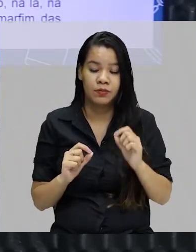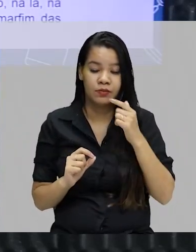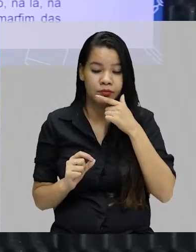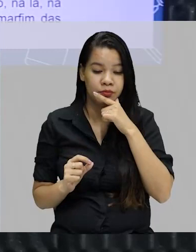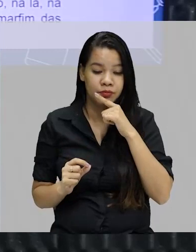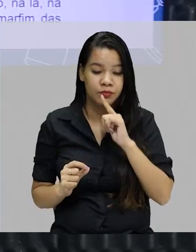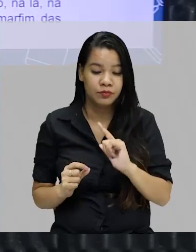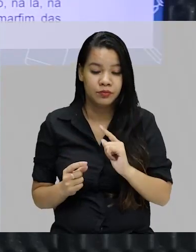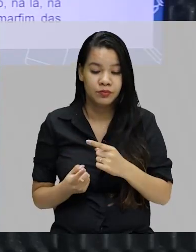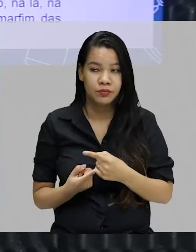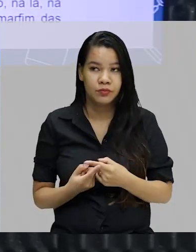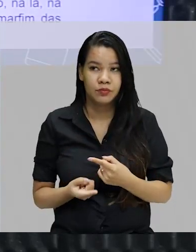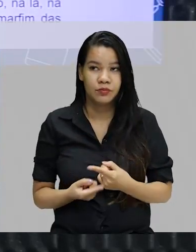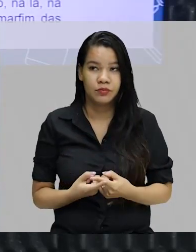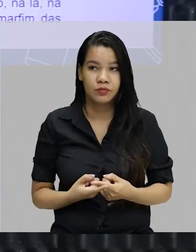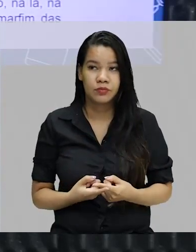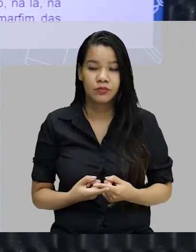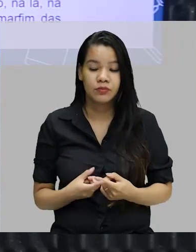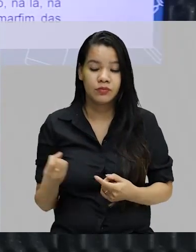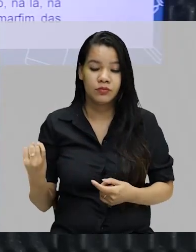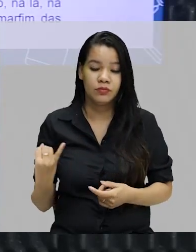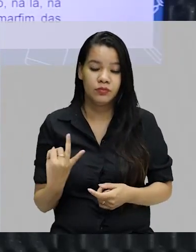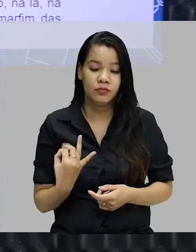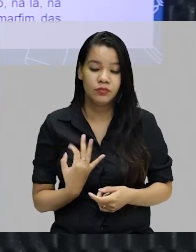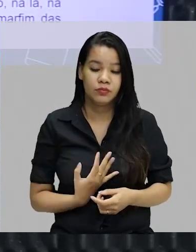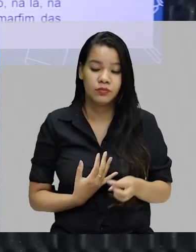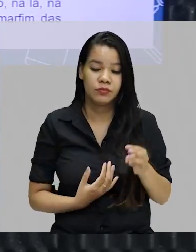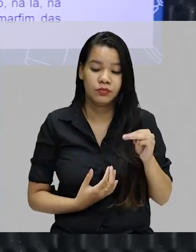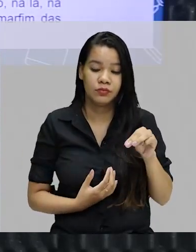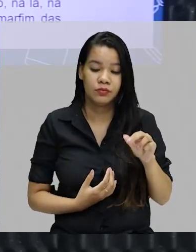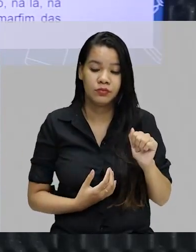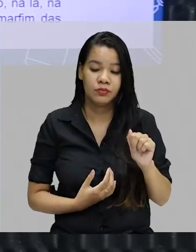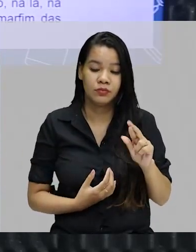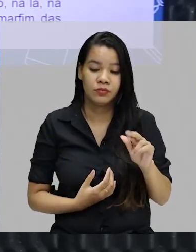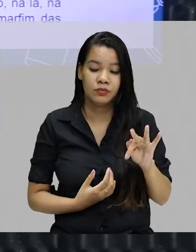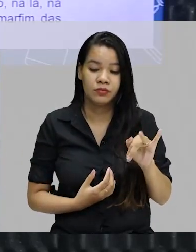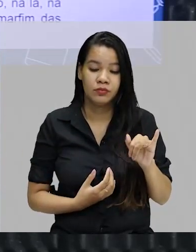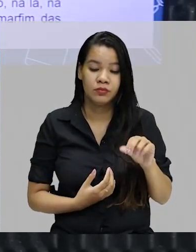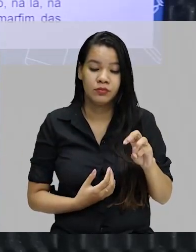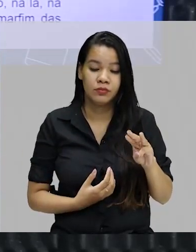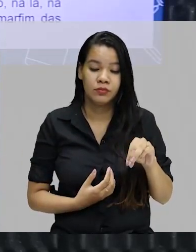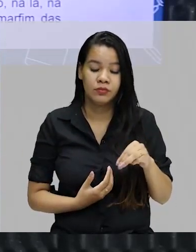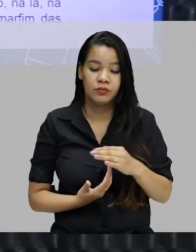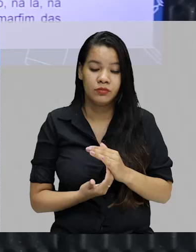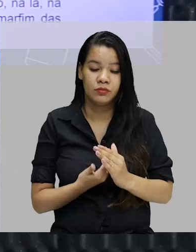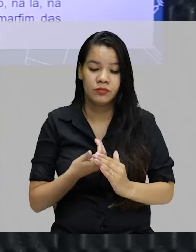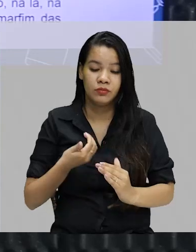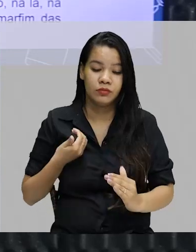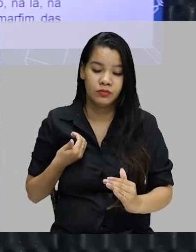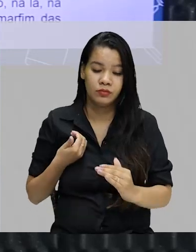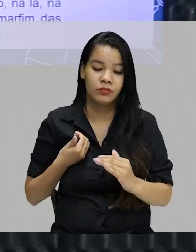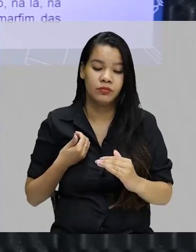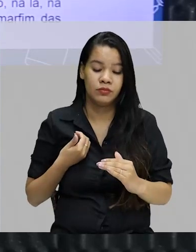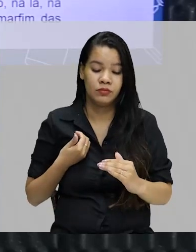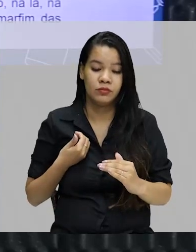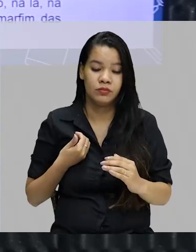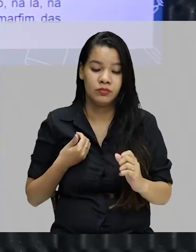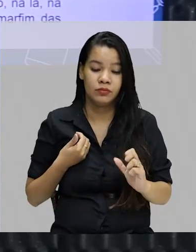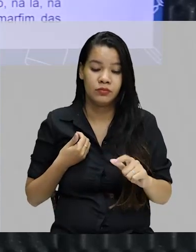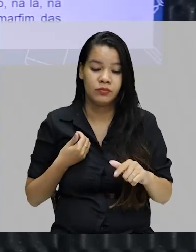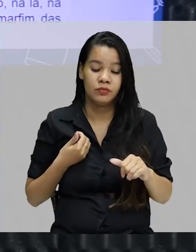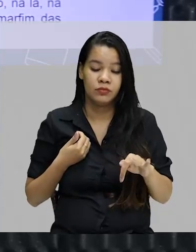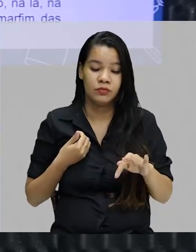obtido porque a quantidade de marfim retirada dos elefantes estava diminuindo, lógico. Para